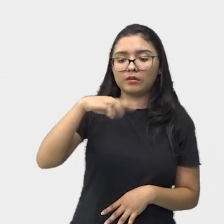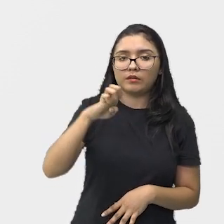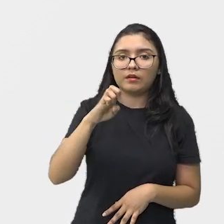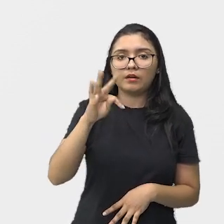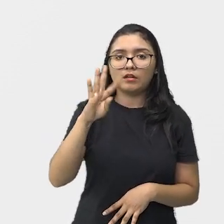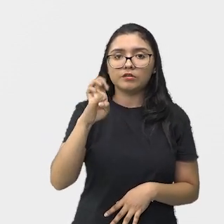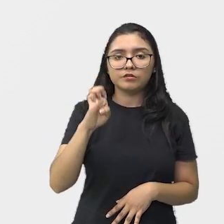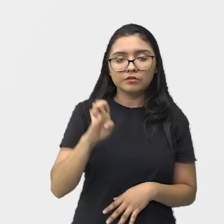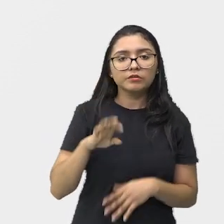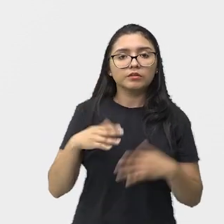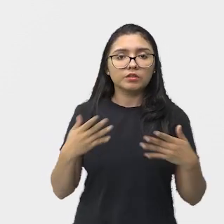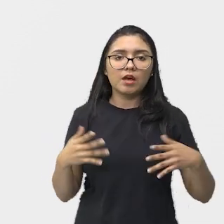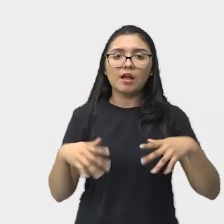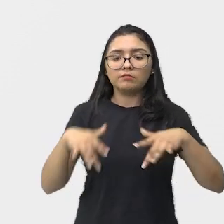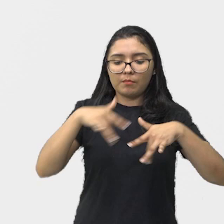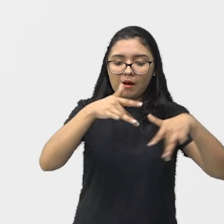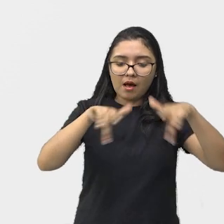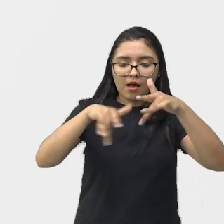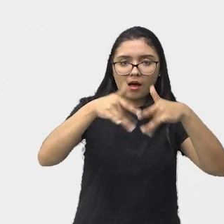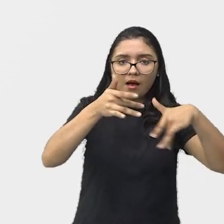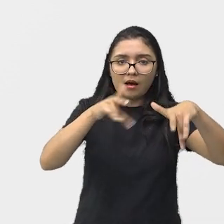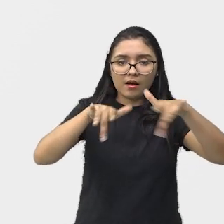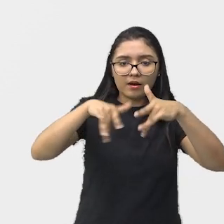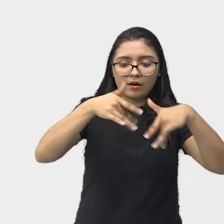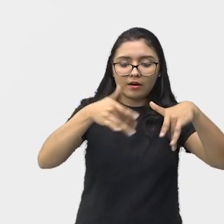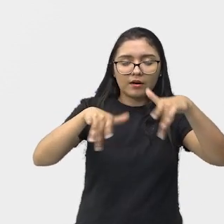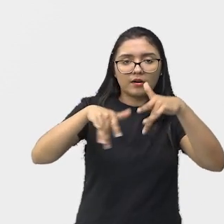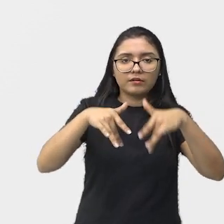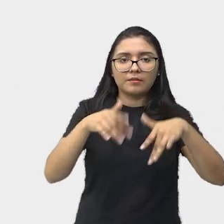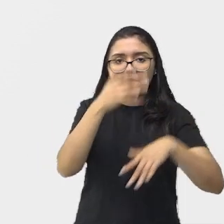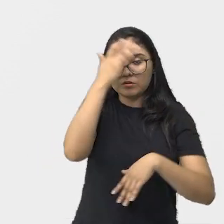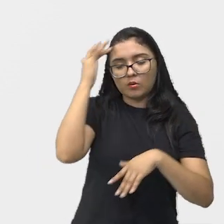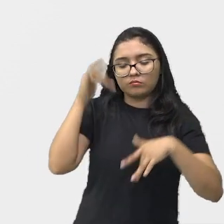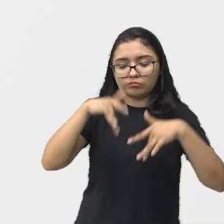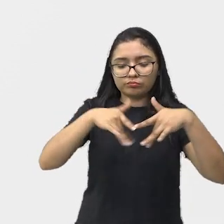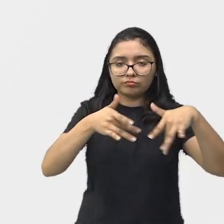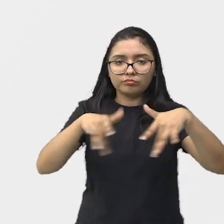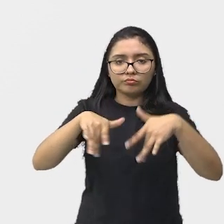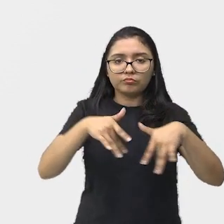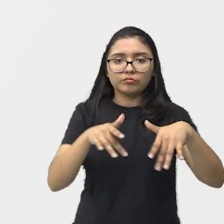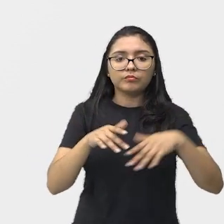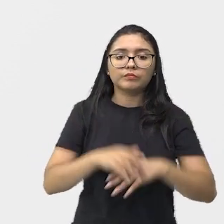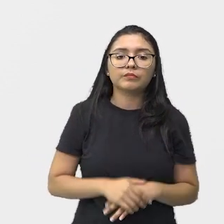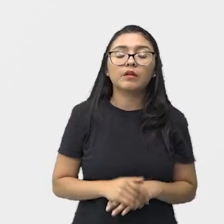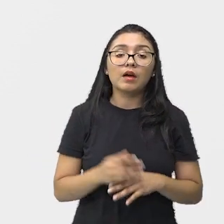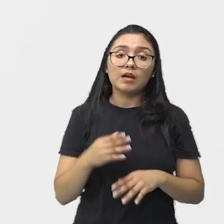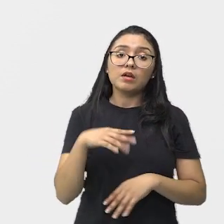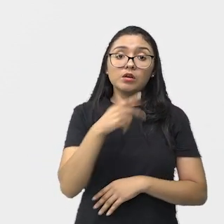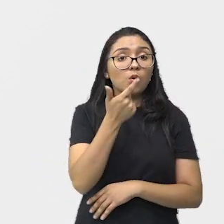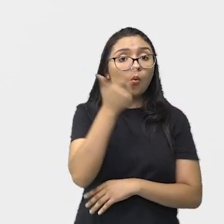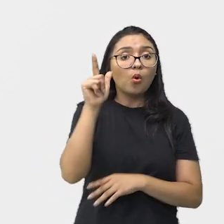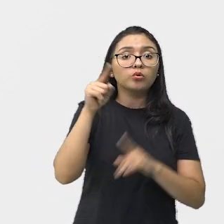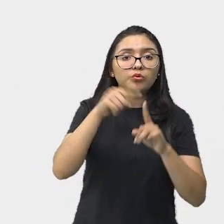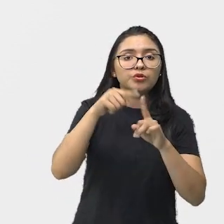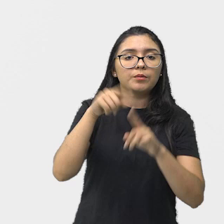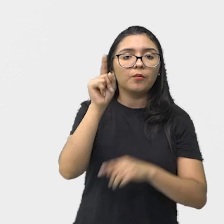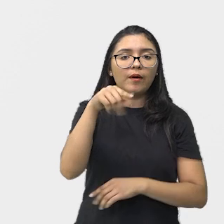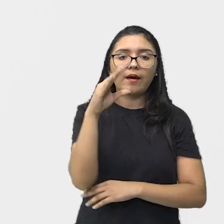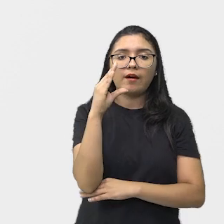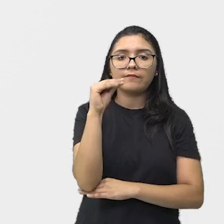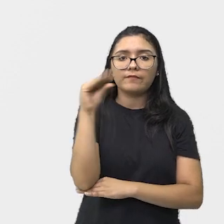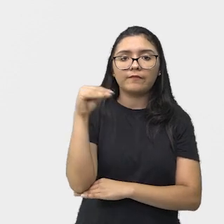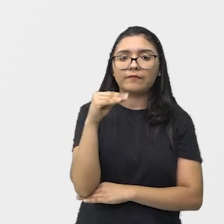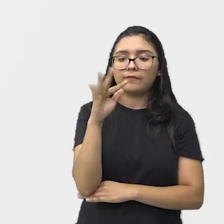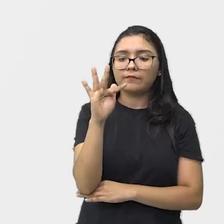marionetes. Quando são manipulados pelas mãos das pessoas, são chamados de fantoches. Então, existe